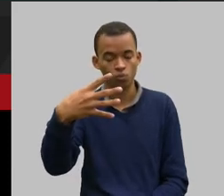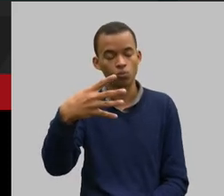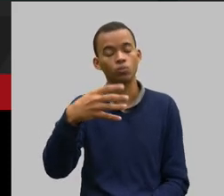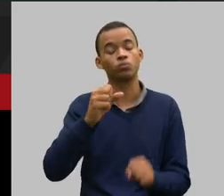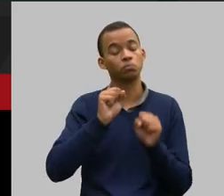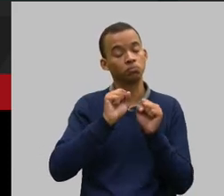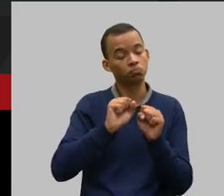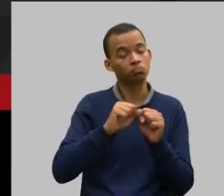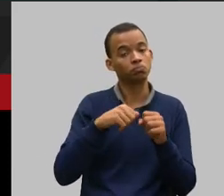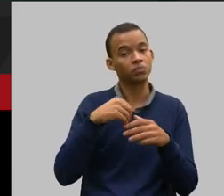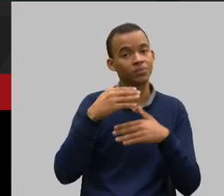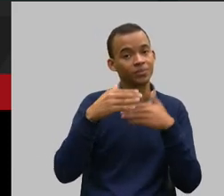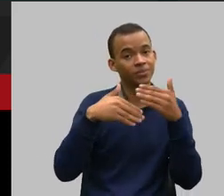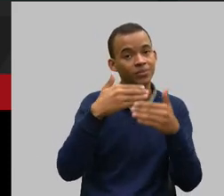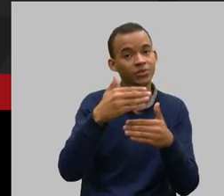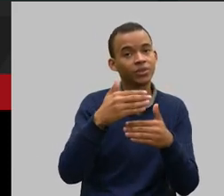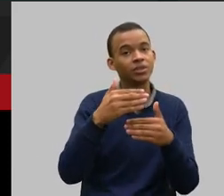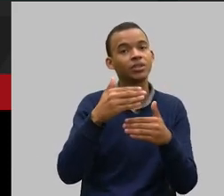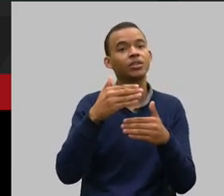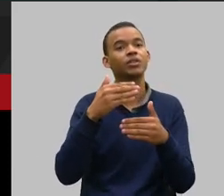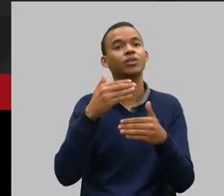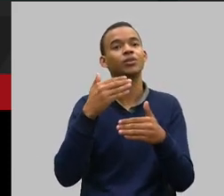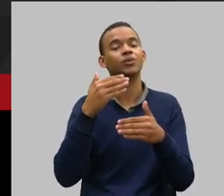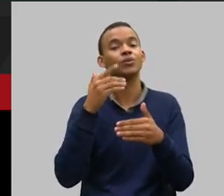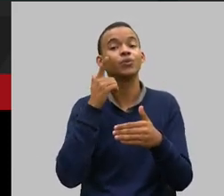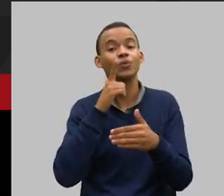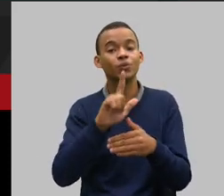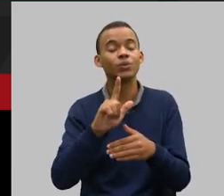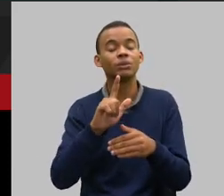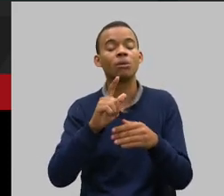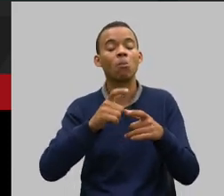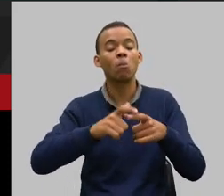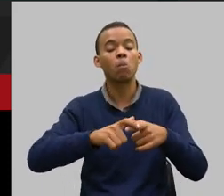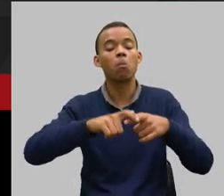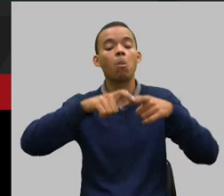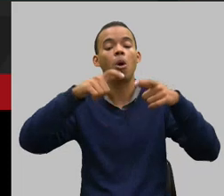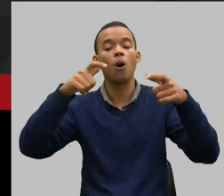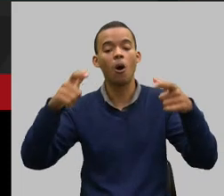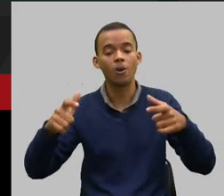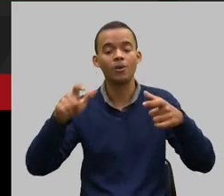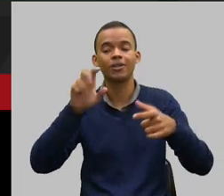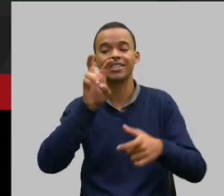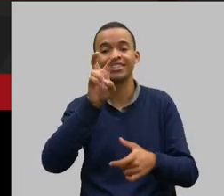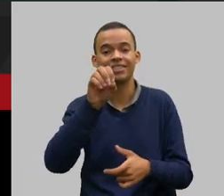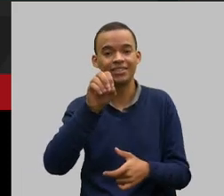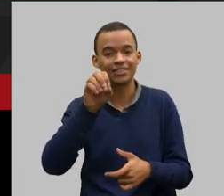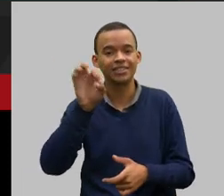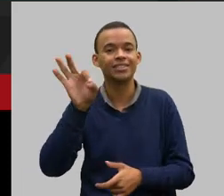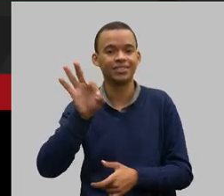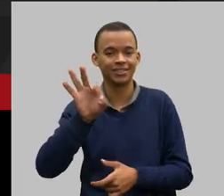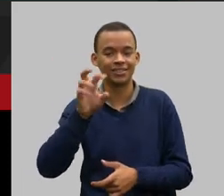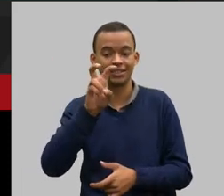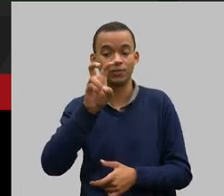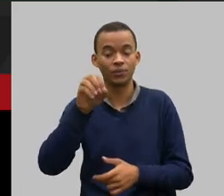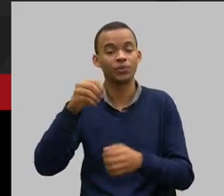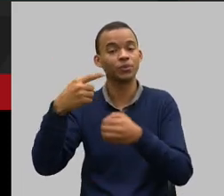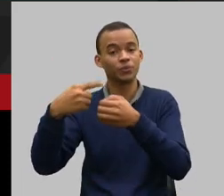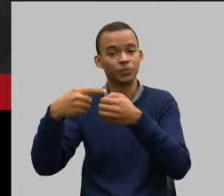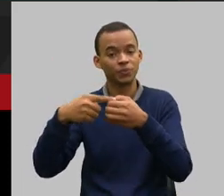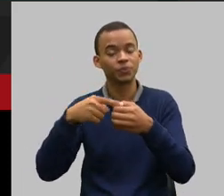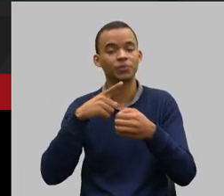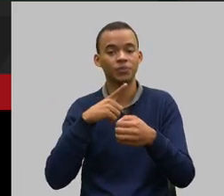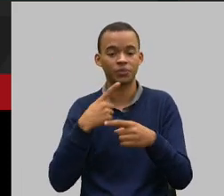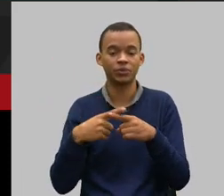para quase 50 porque Se nós formos analisar as poligonais as rotas de escoamento dentre